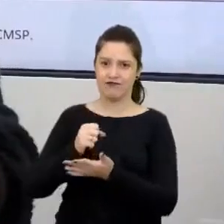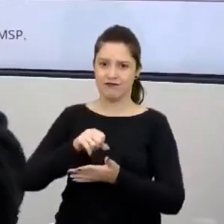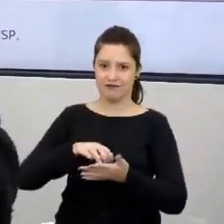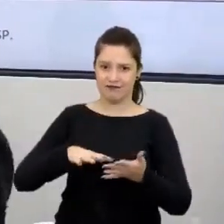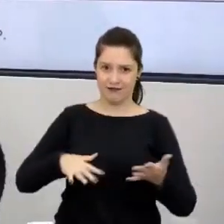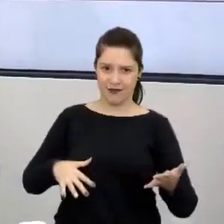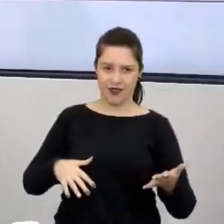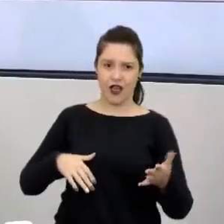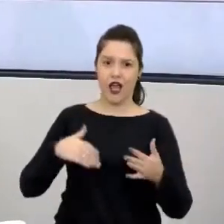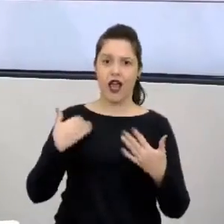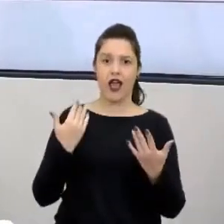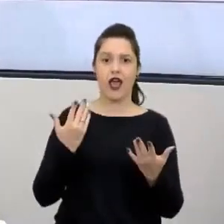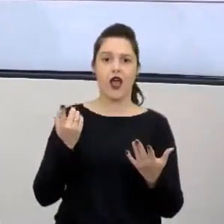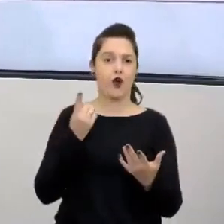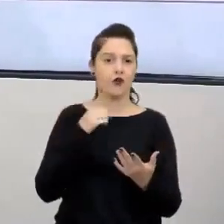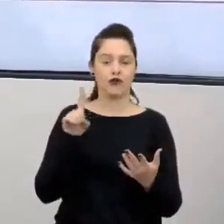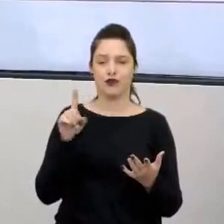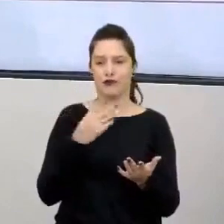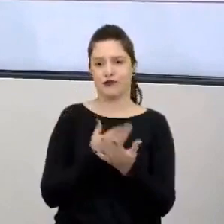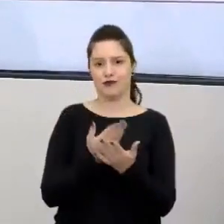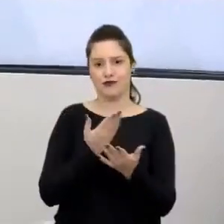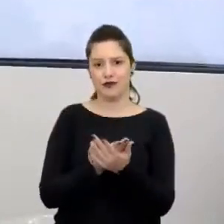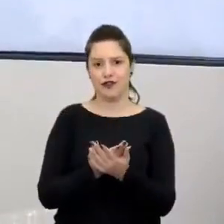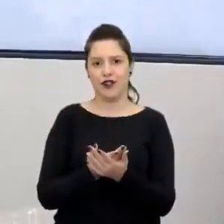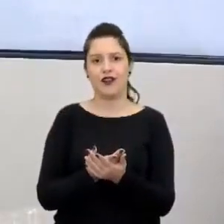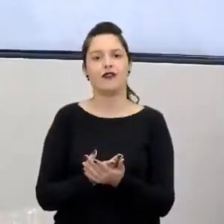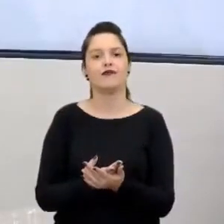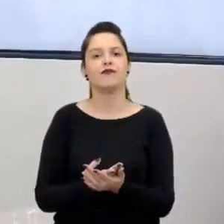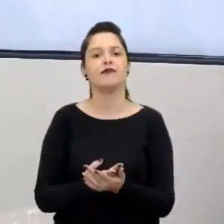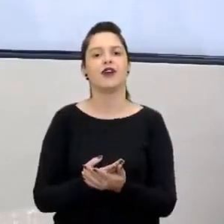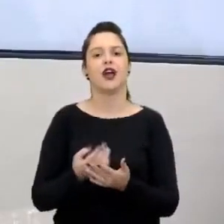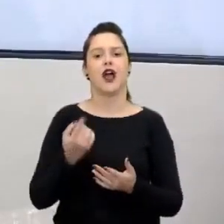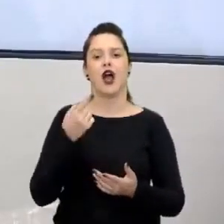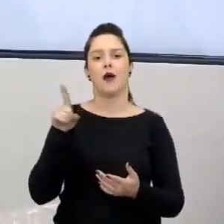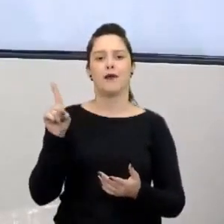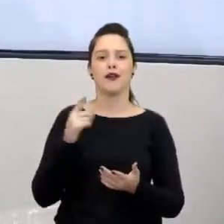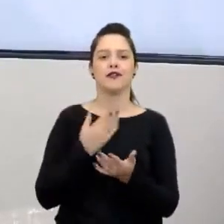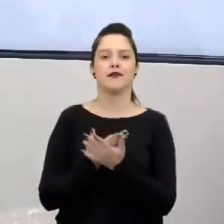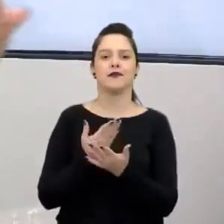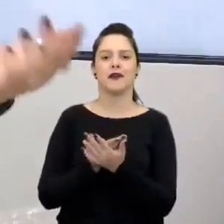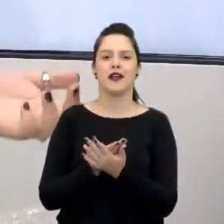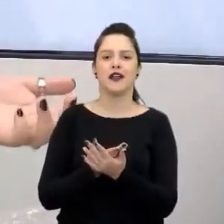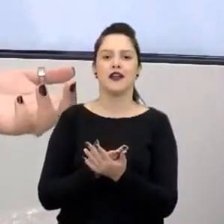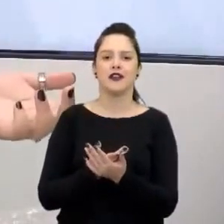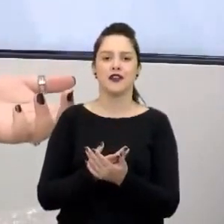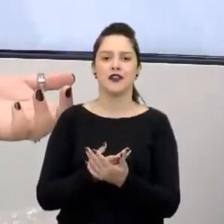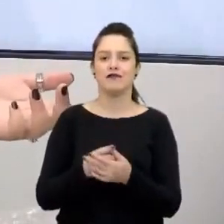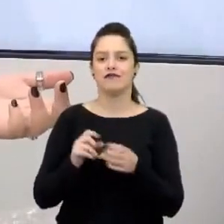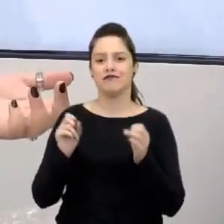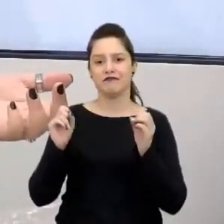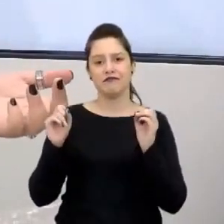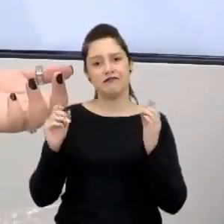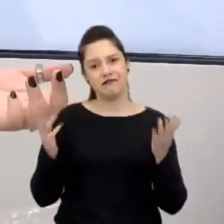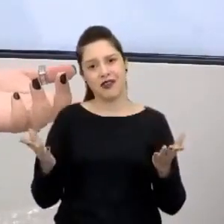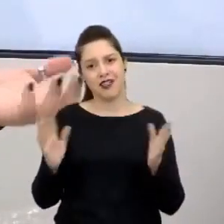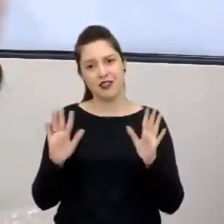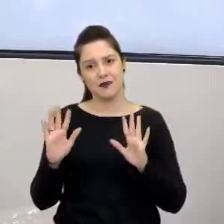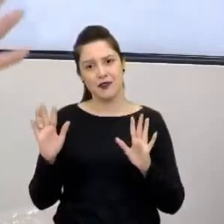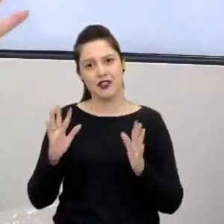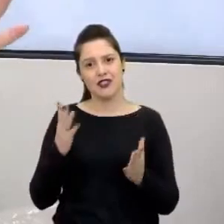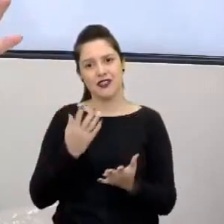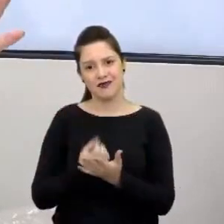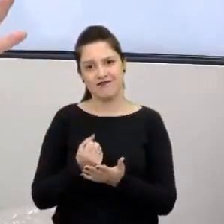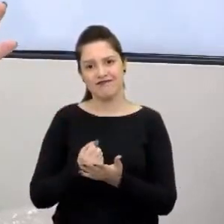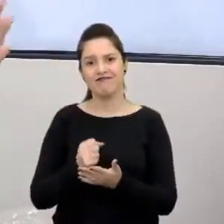avisando que essa última aula ao vivo, porque, teoricamente, a nossa última aula a gente não vai se despedir por ser uma reprise. Exato. Então a